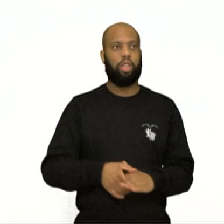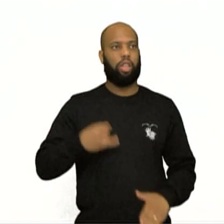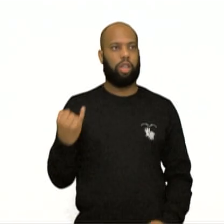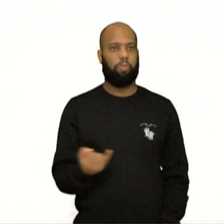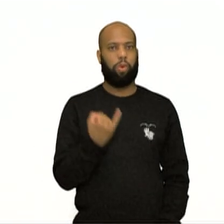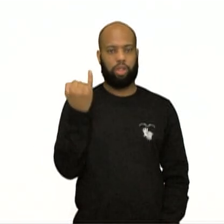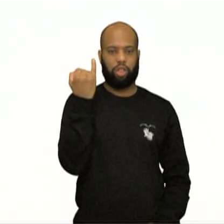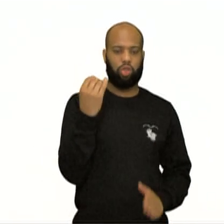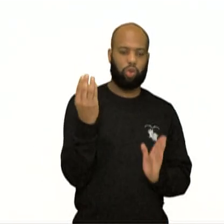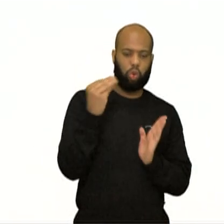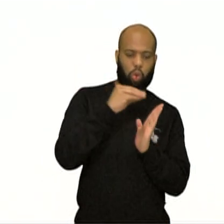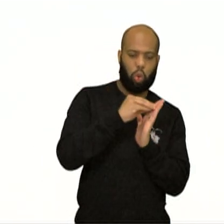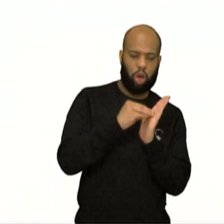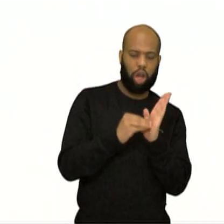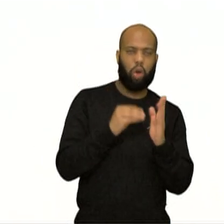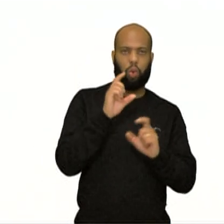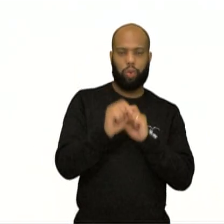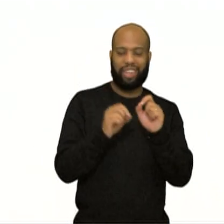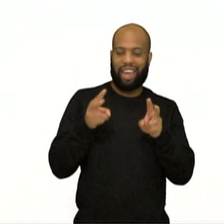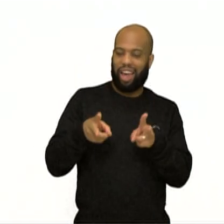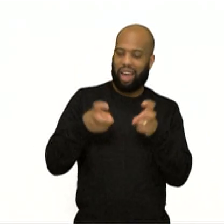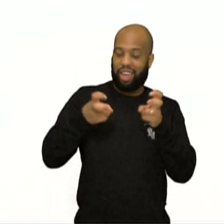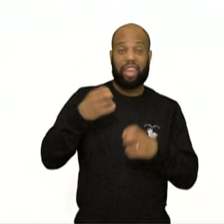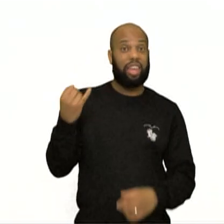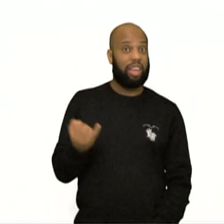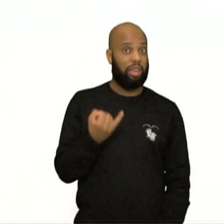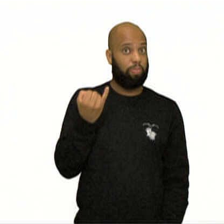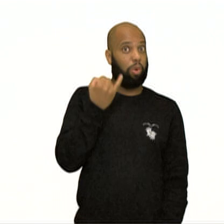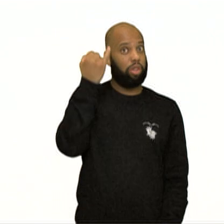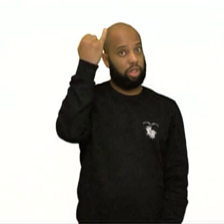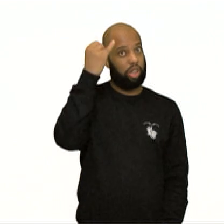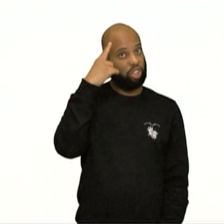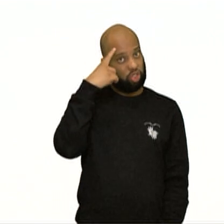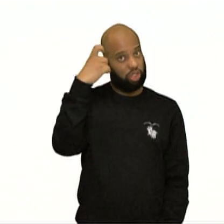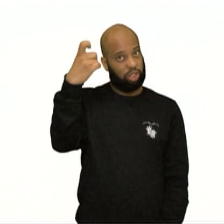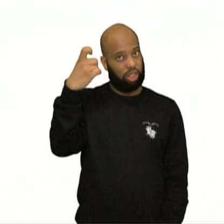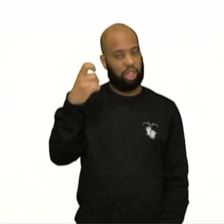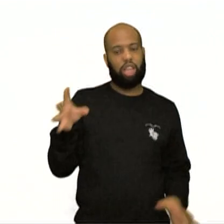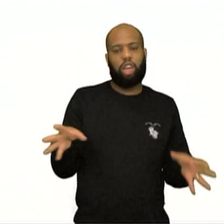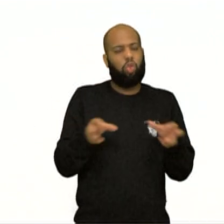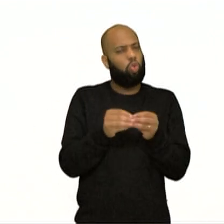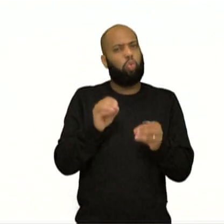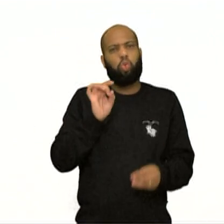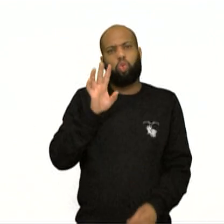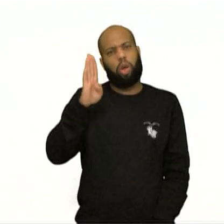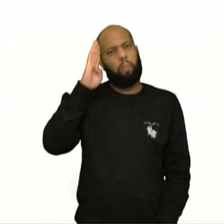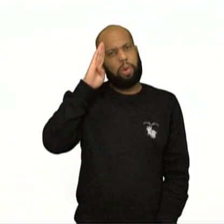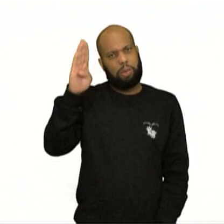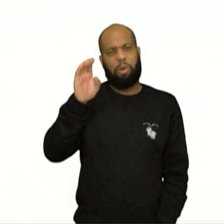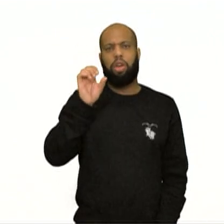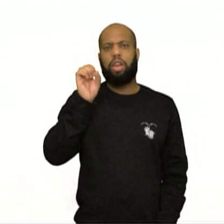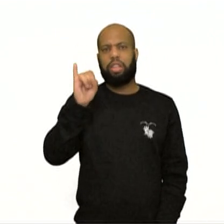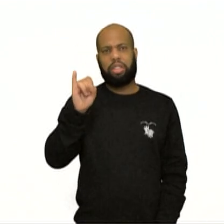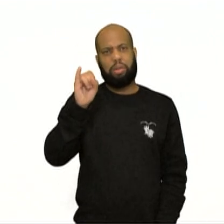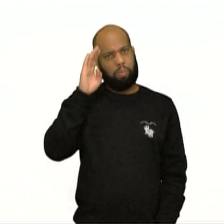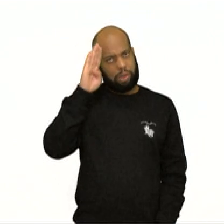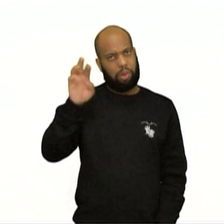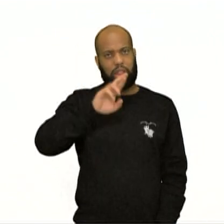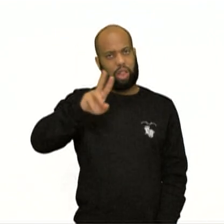ter a extração das ideias principais. O resumo é só a ideia principal, aquilo que não for principal você tira, o que é